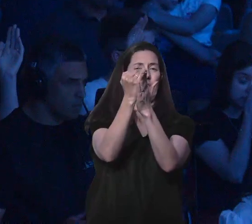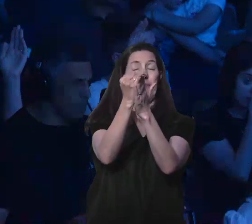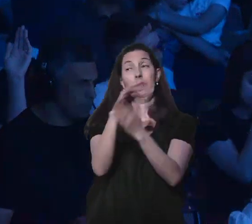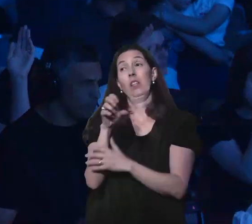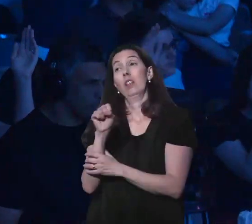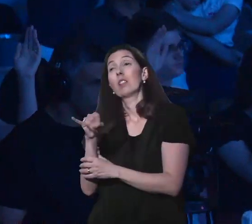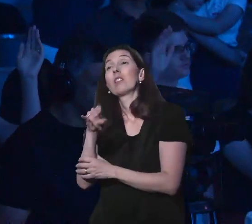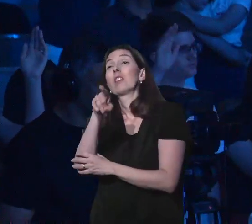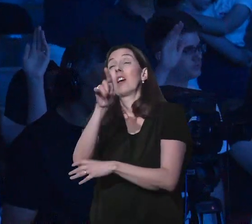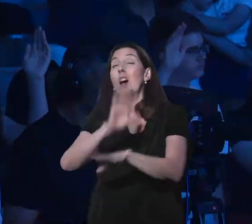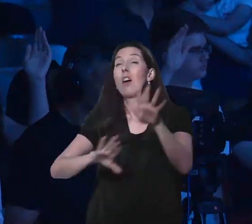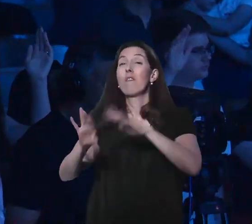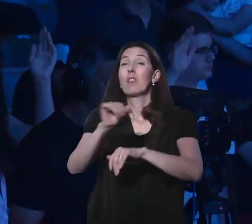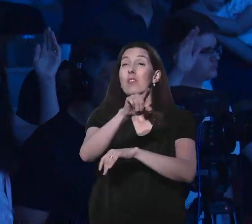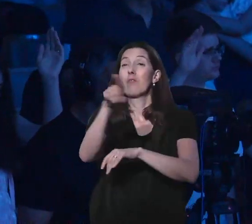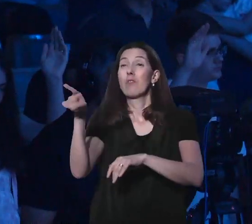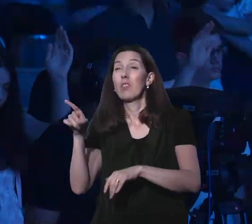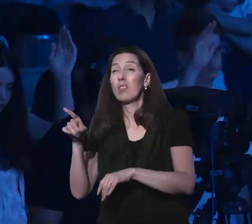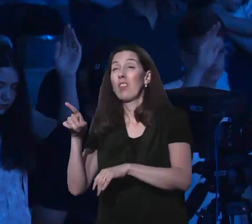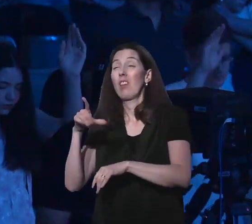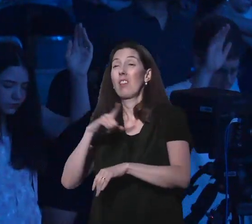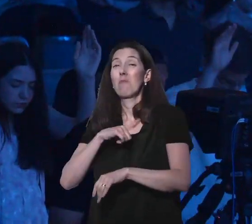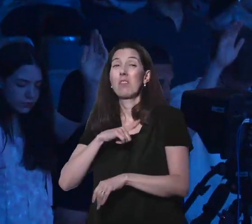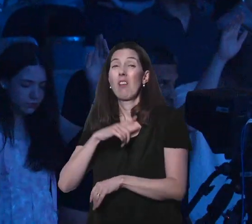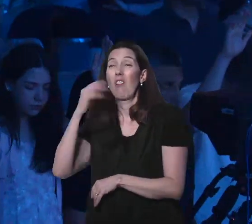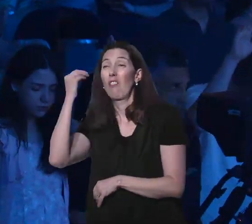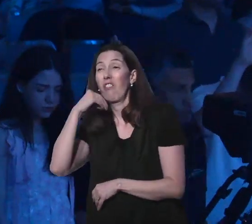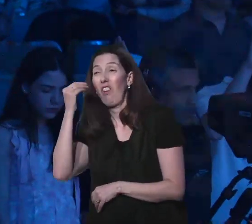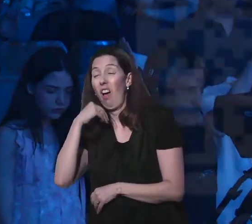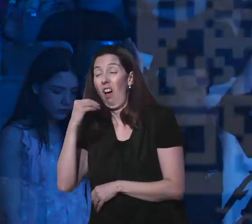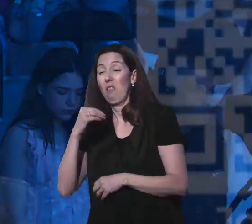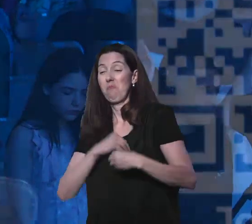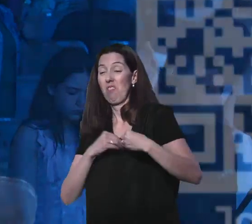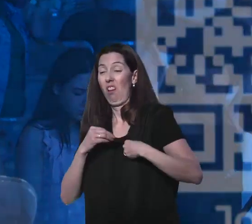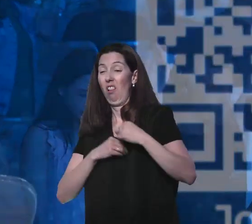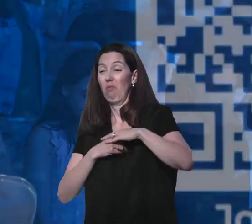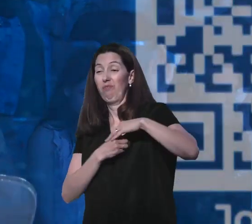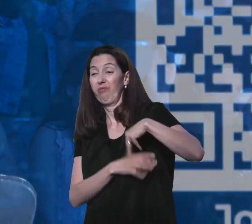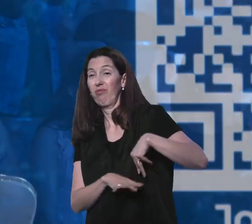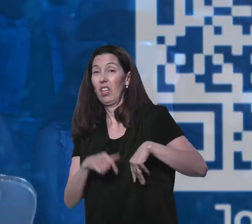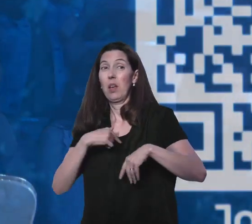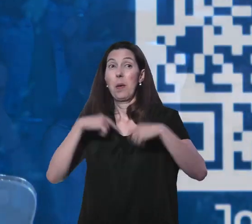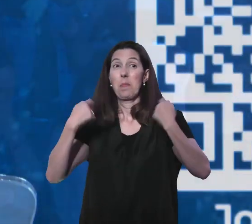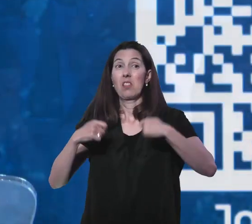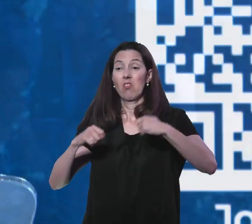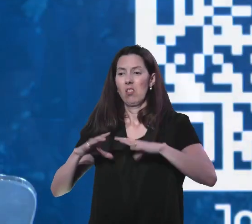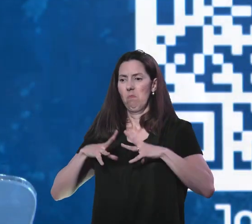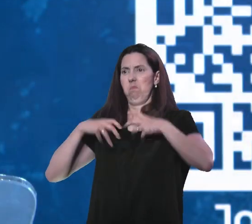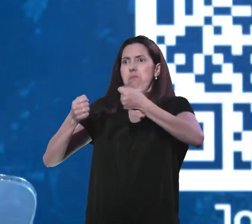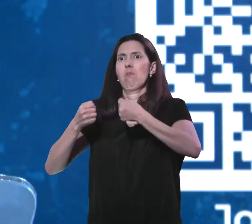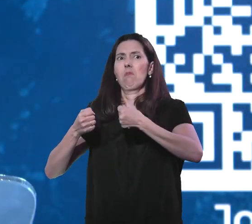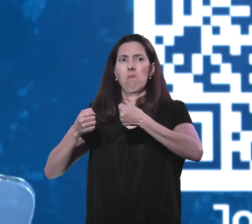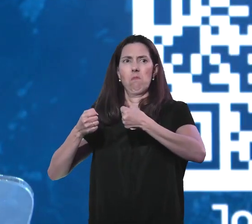Se tem coisas que estão mortas dentro de você e que você precisa que Jesus ressuscite, chega.